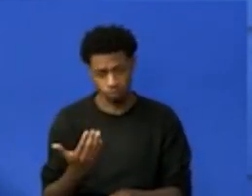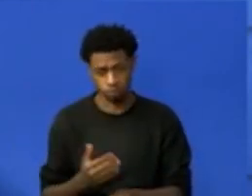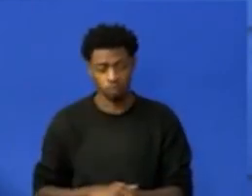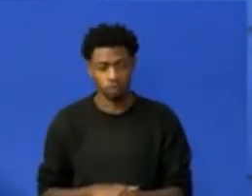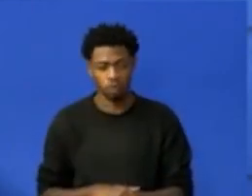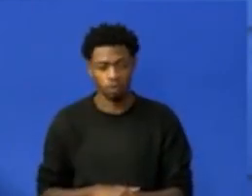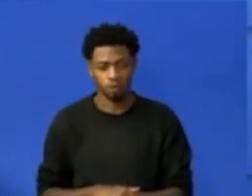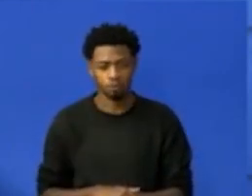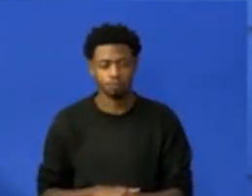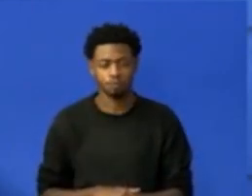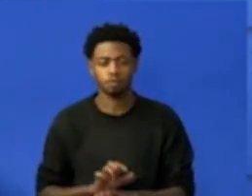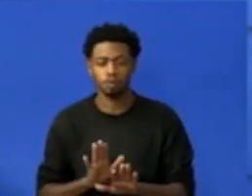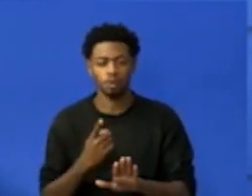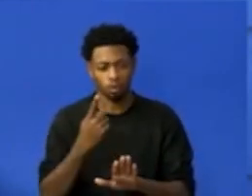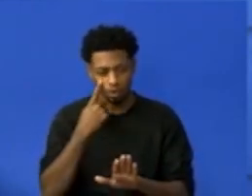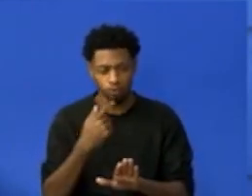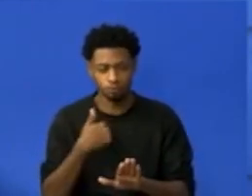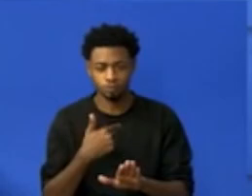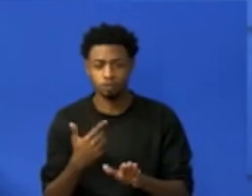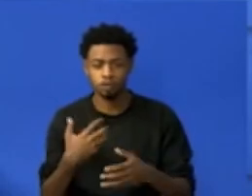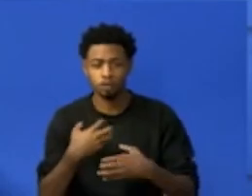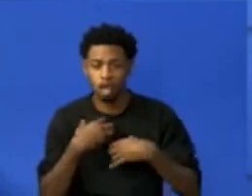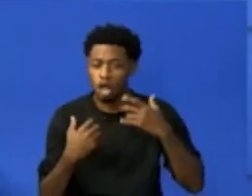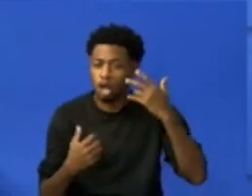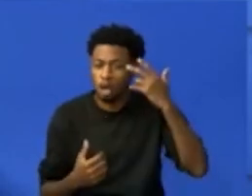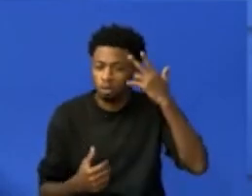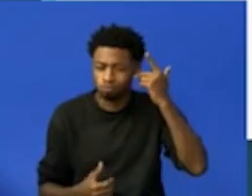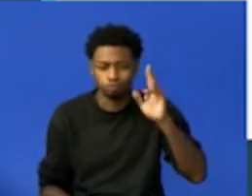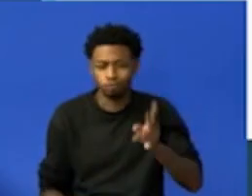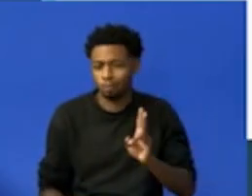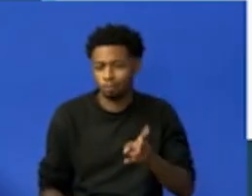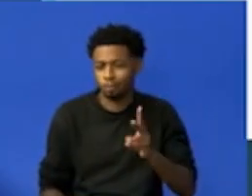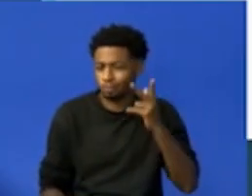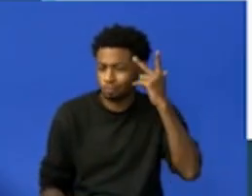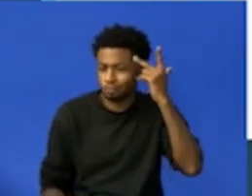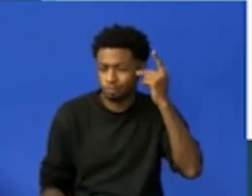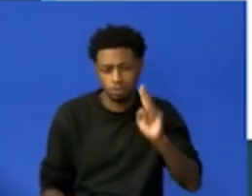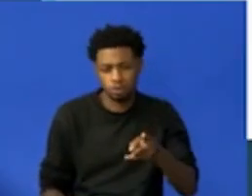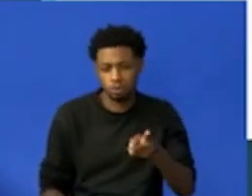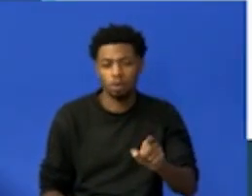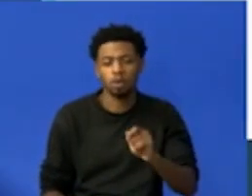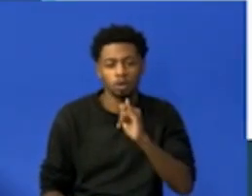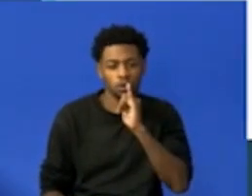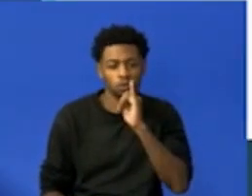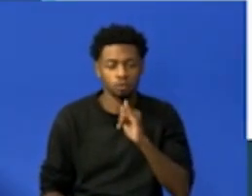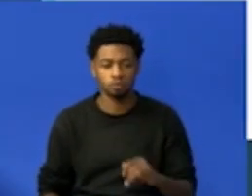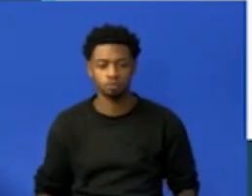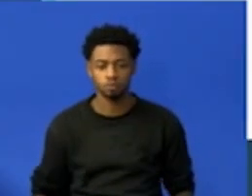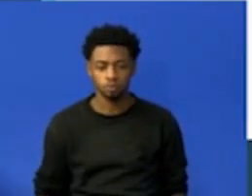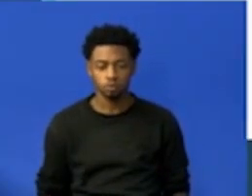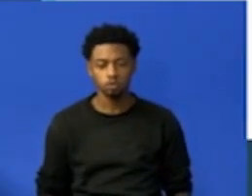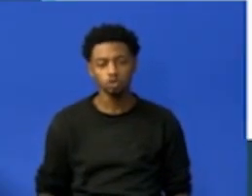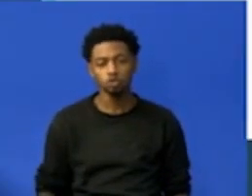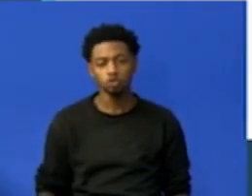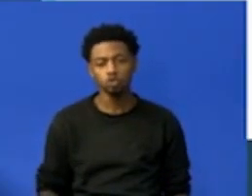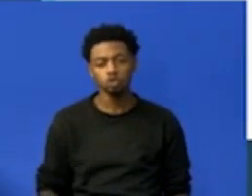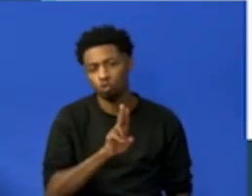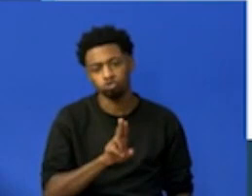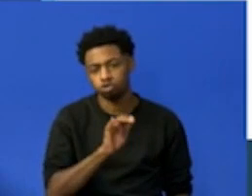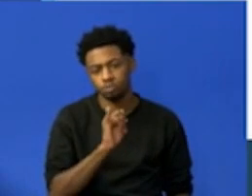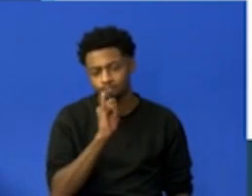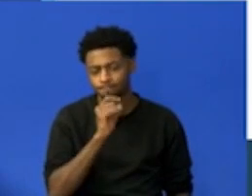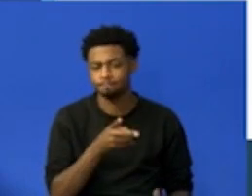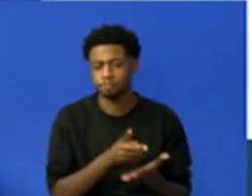alternativos de treino. Os modelos tradicionais de treinamento físico são aqueles que a gente geralmente utiliza